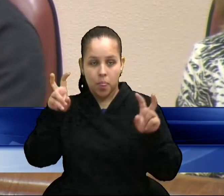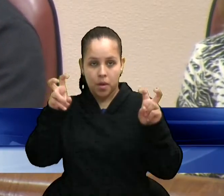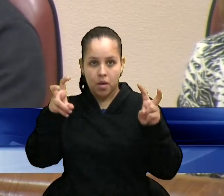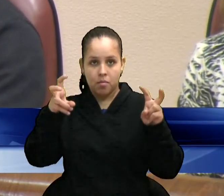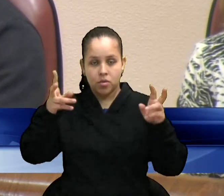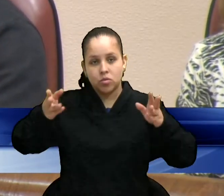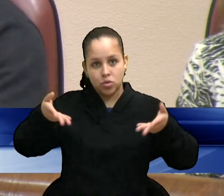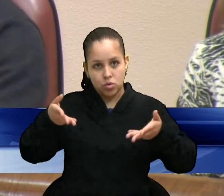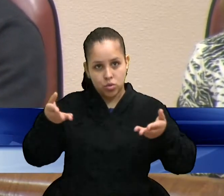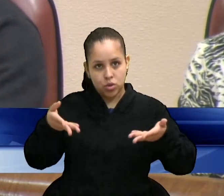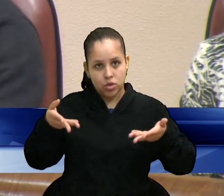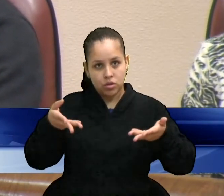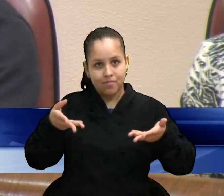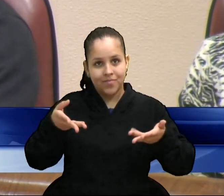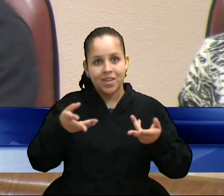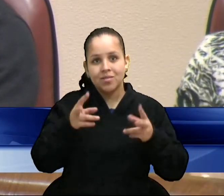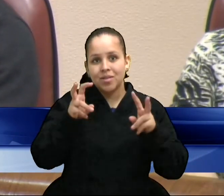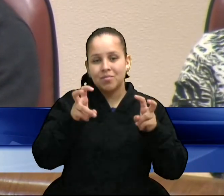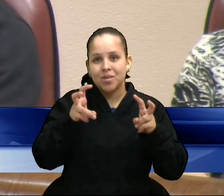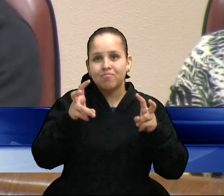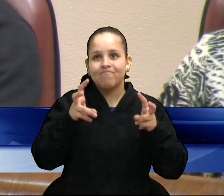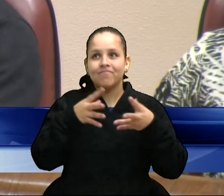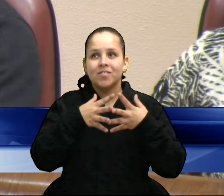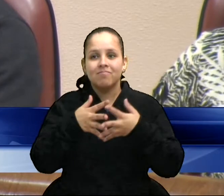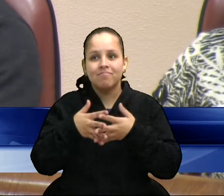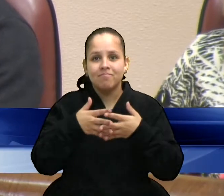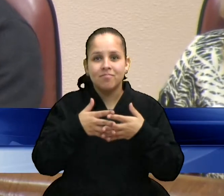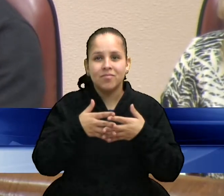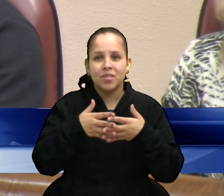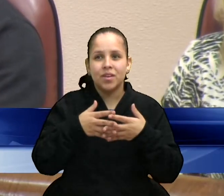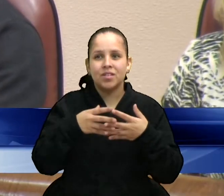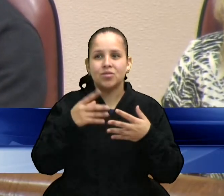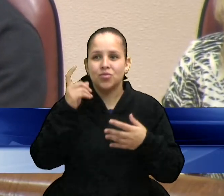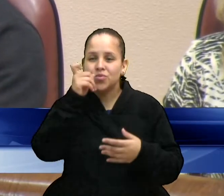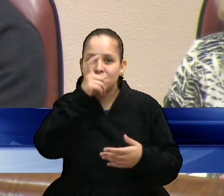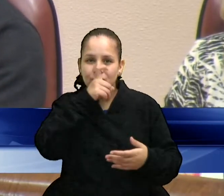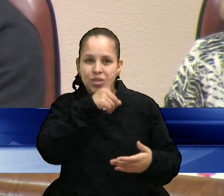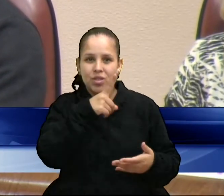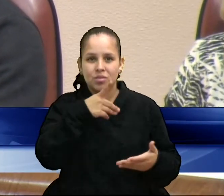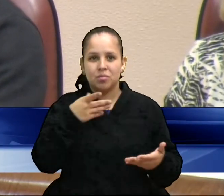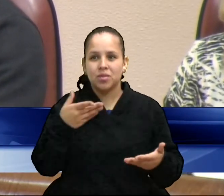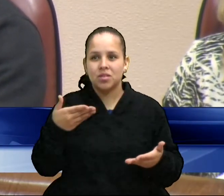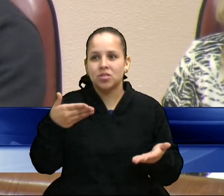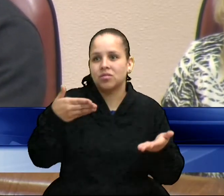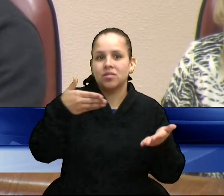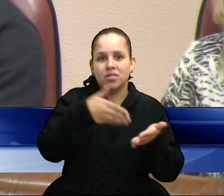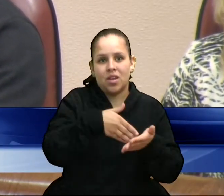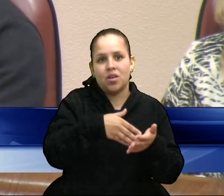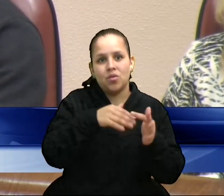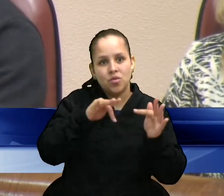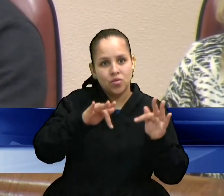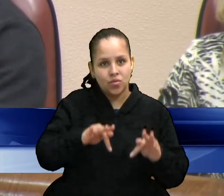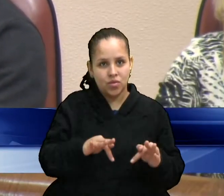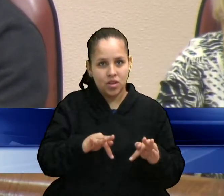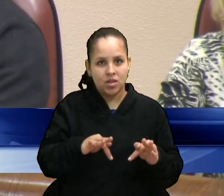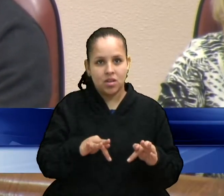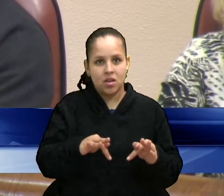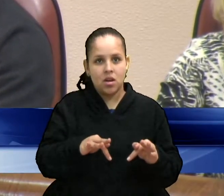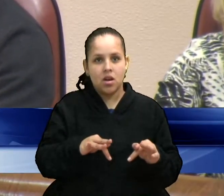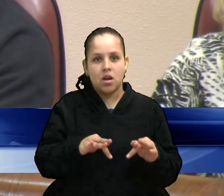tema bastante ainda complicado para nós chegar até um final, para nós colocar em votação um